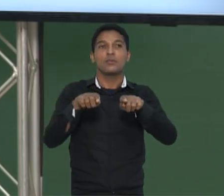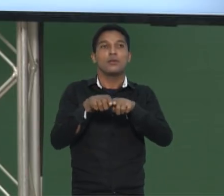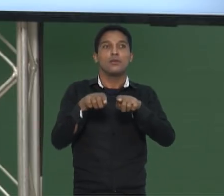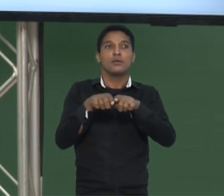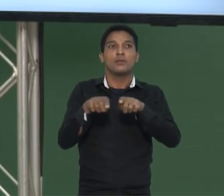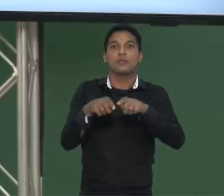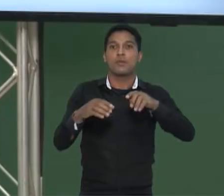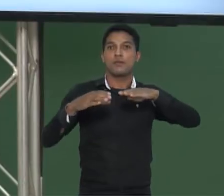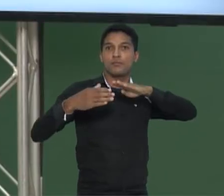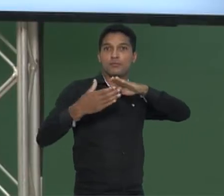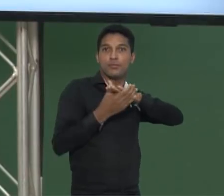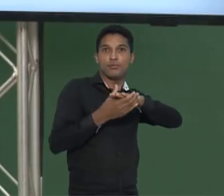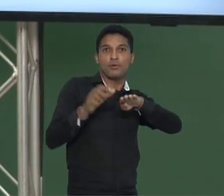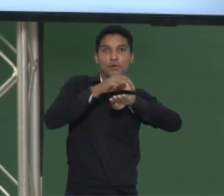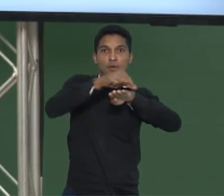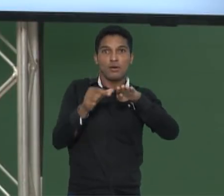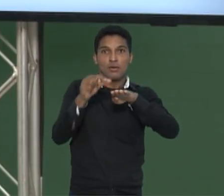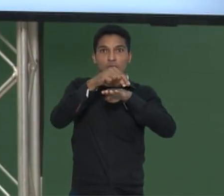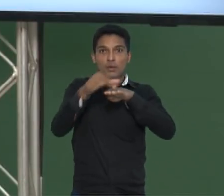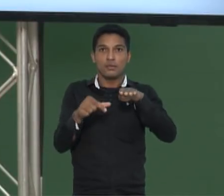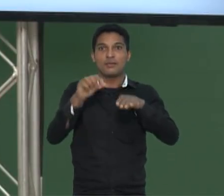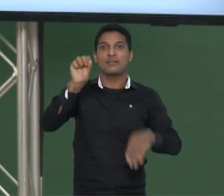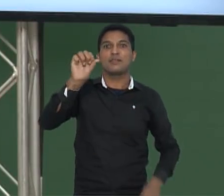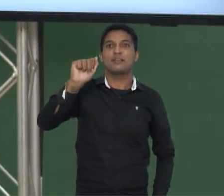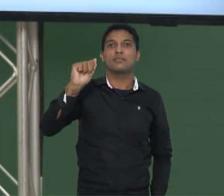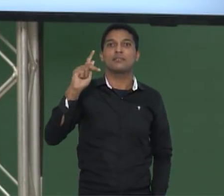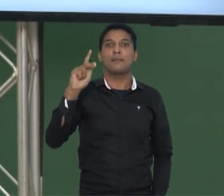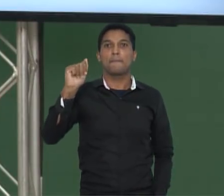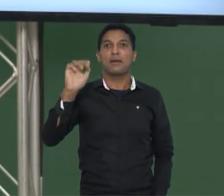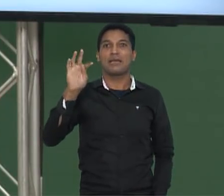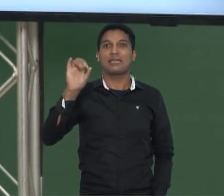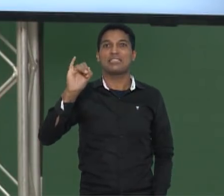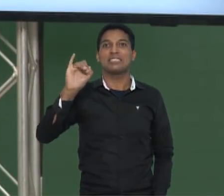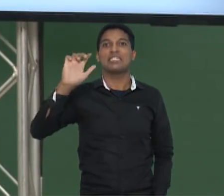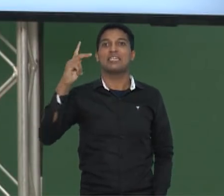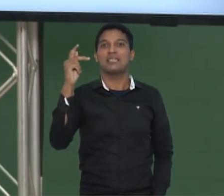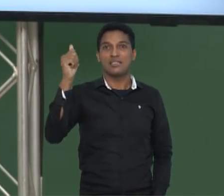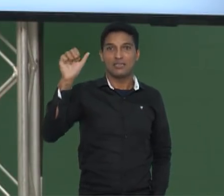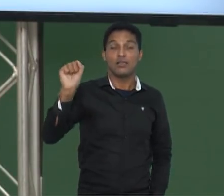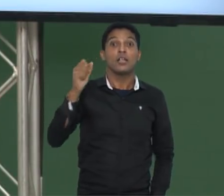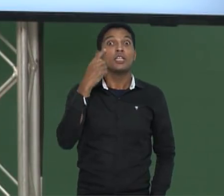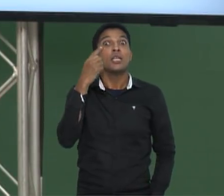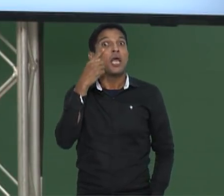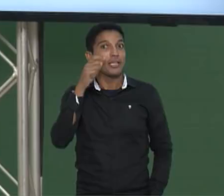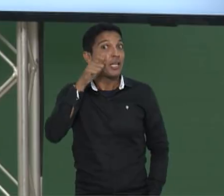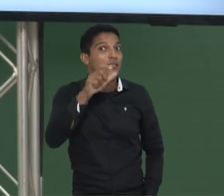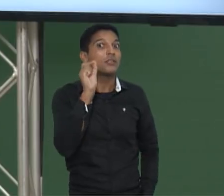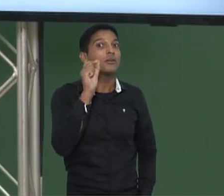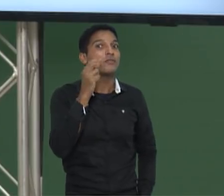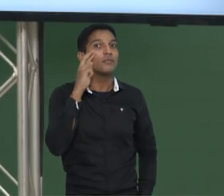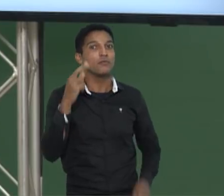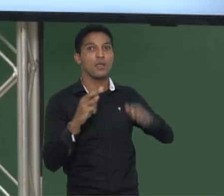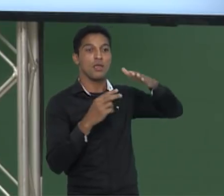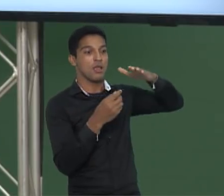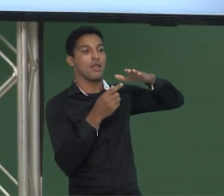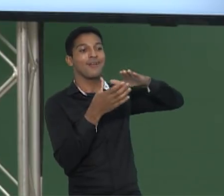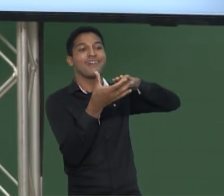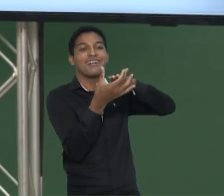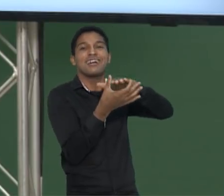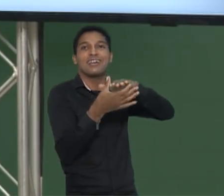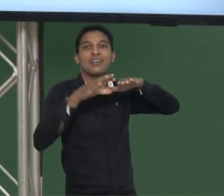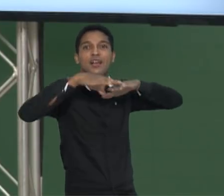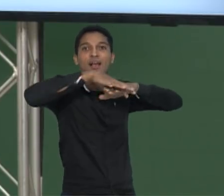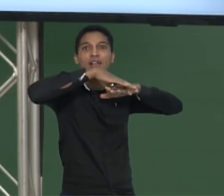é um ponto muito interessante. Se você for olhar o solado da sapatilha do escalador, ela